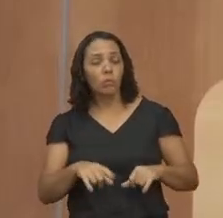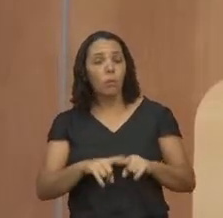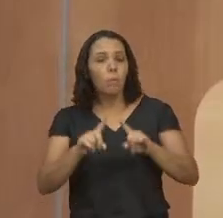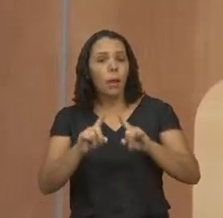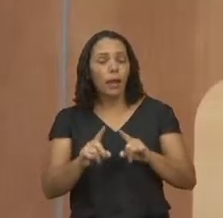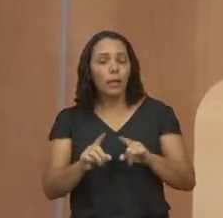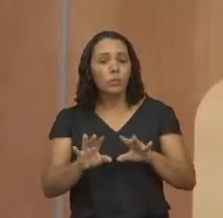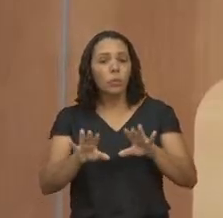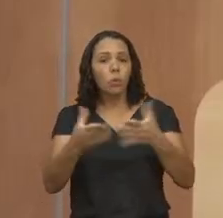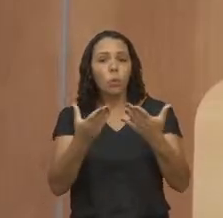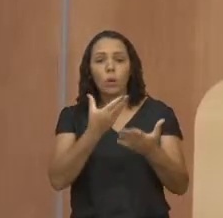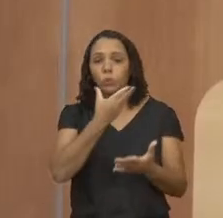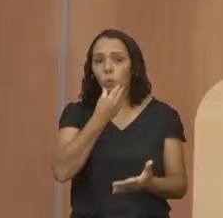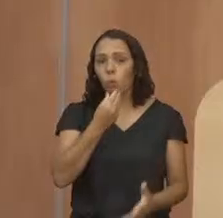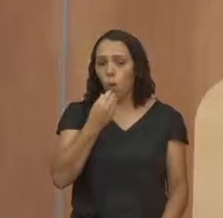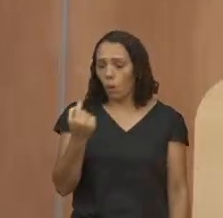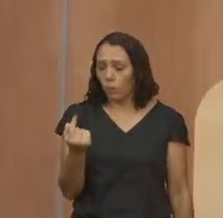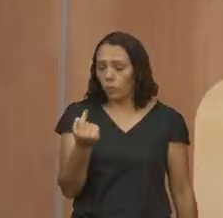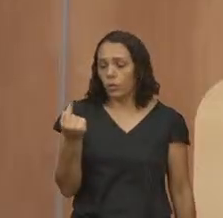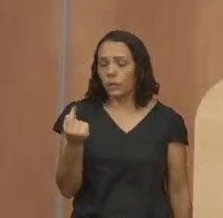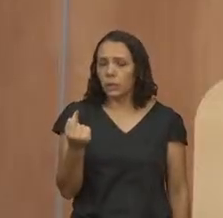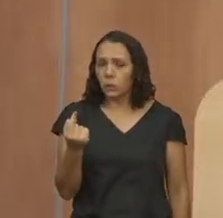carga vem em cima do homem.